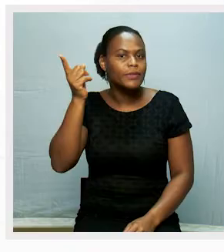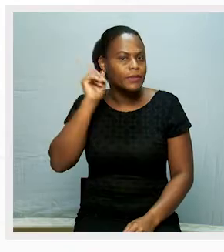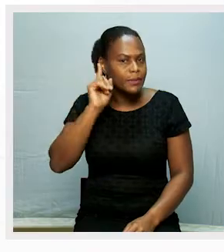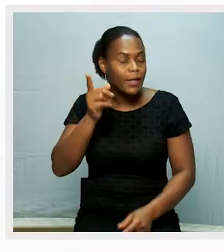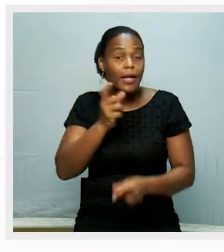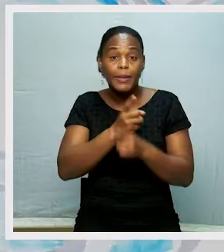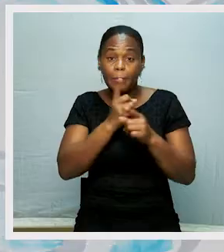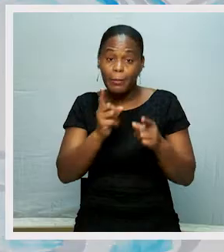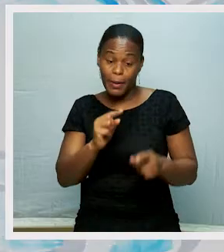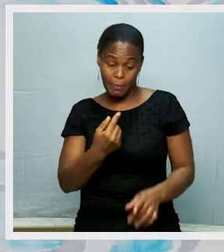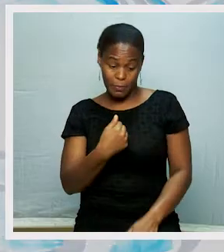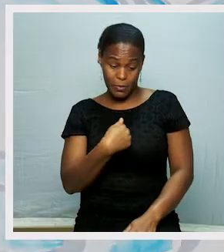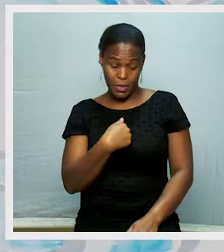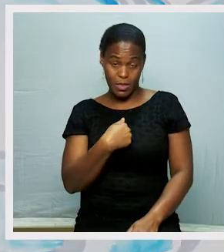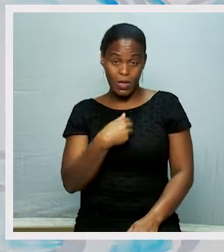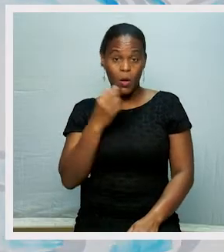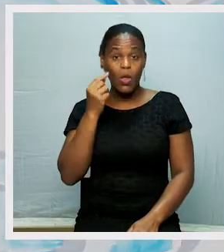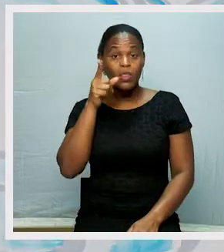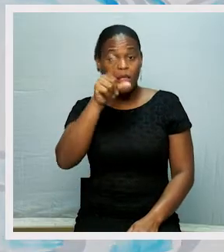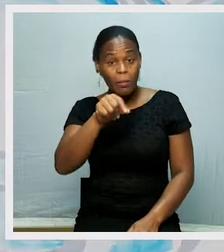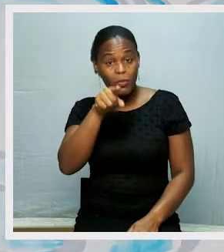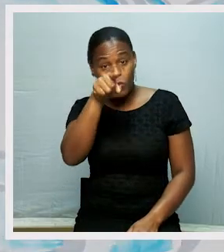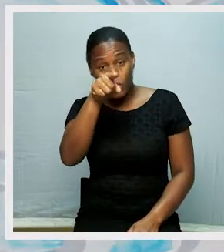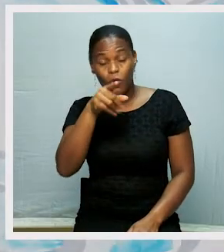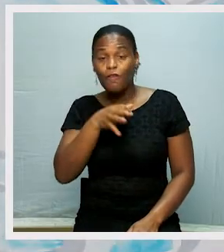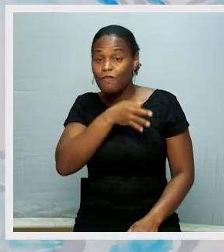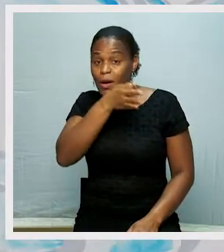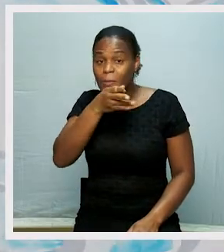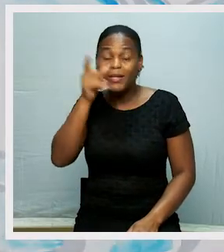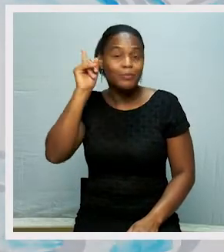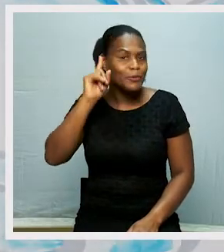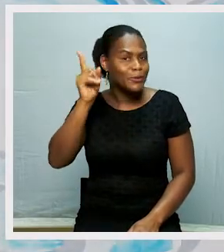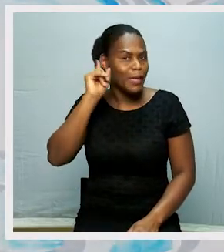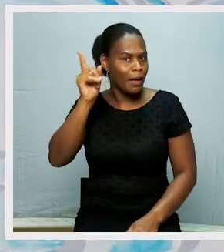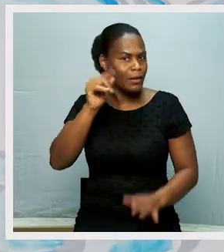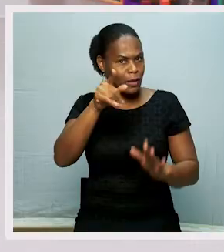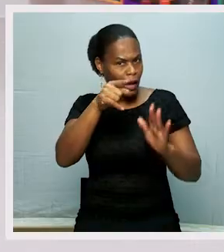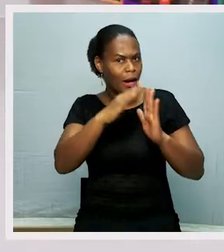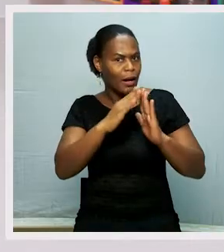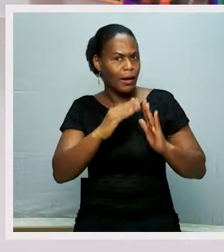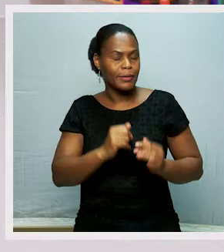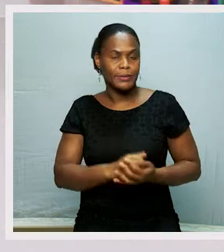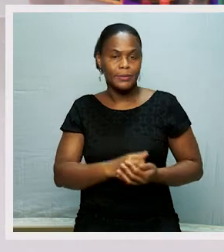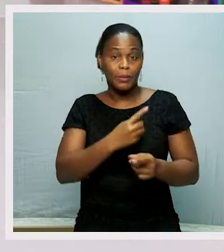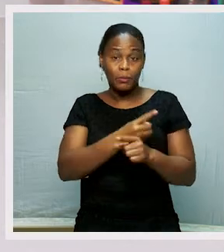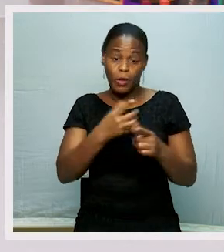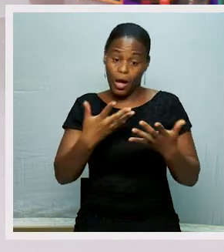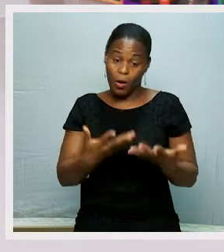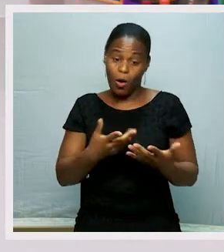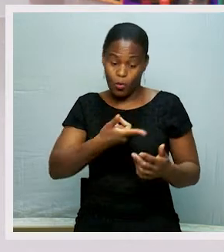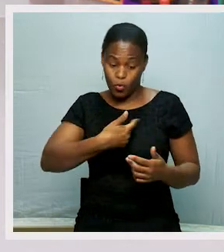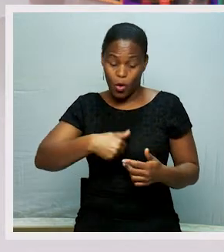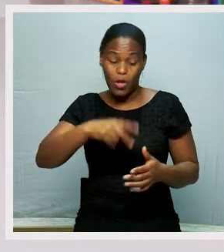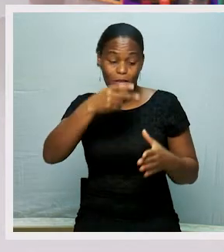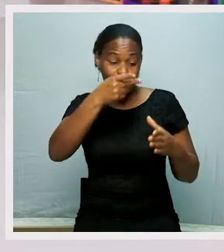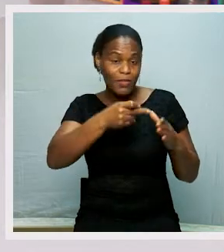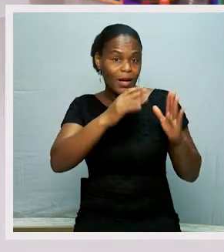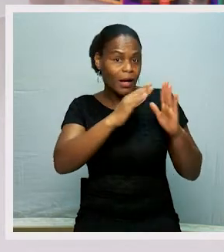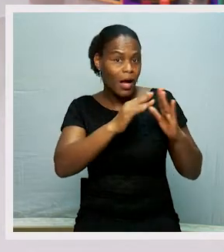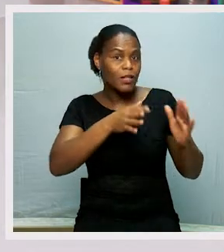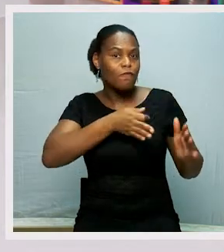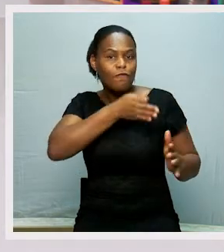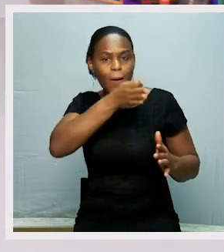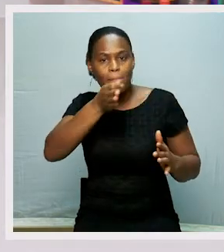muito importante, tanto para mim como para vocês também lá em casa. Até porque neste momento estamos em